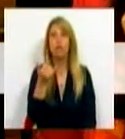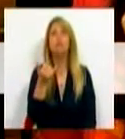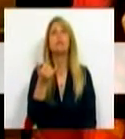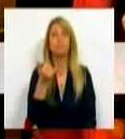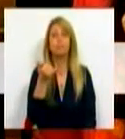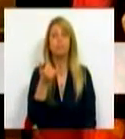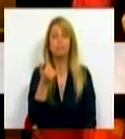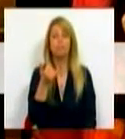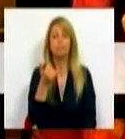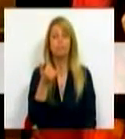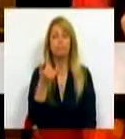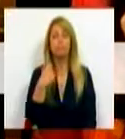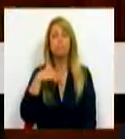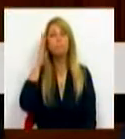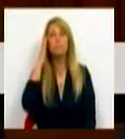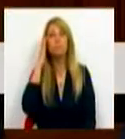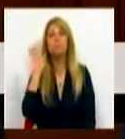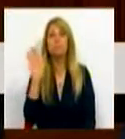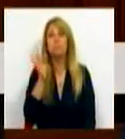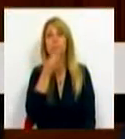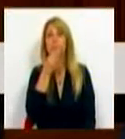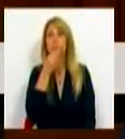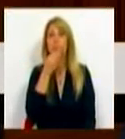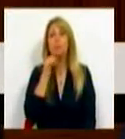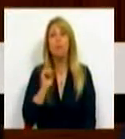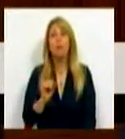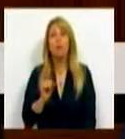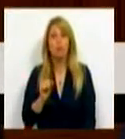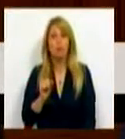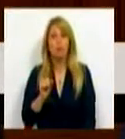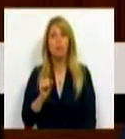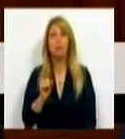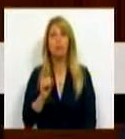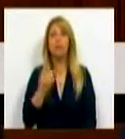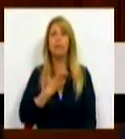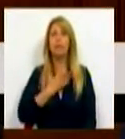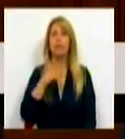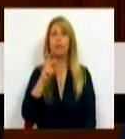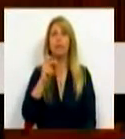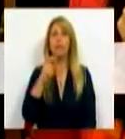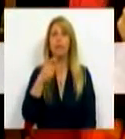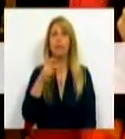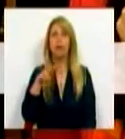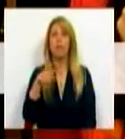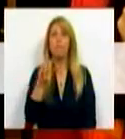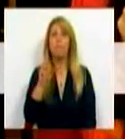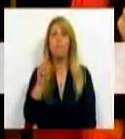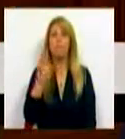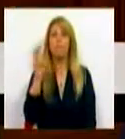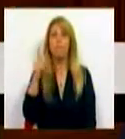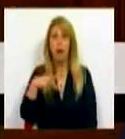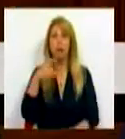2012. Portanto, eu presumo que estaríamos a falar do datamart de risco, ou seja, no